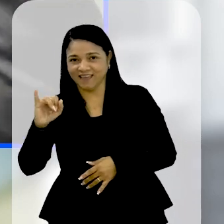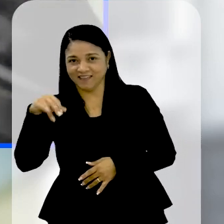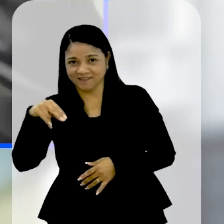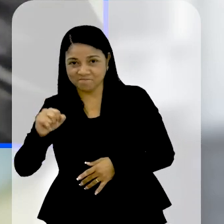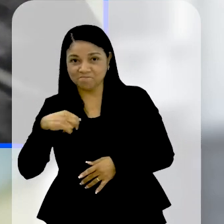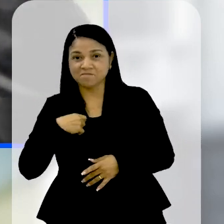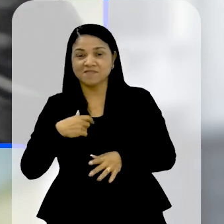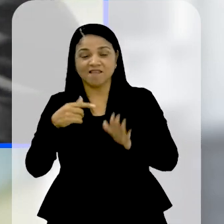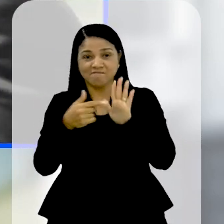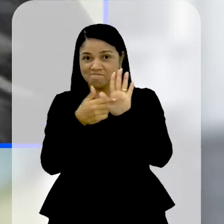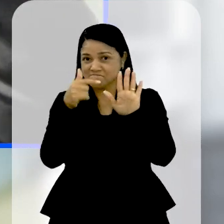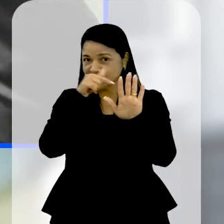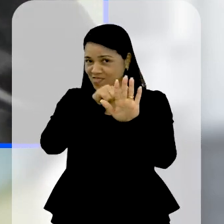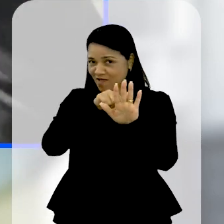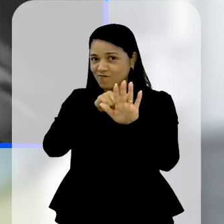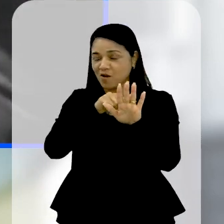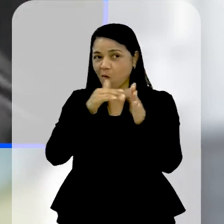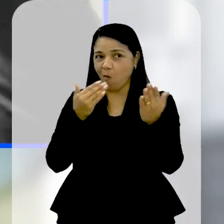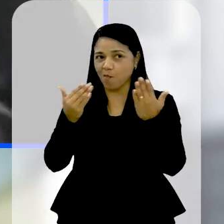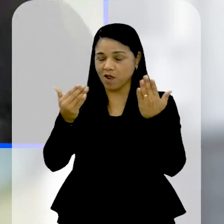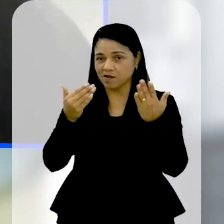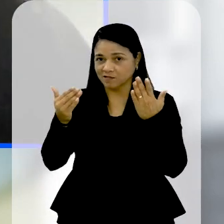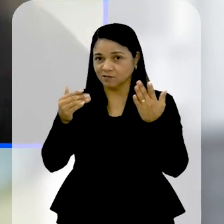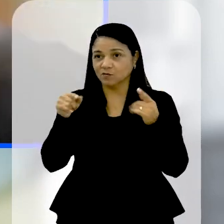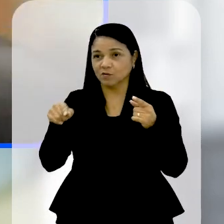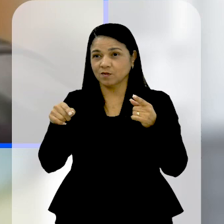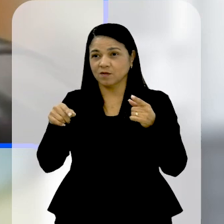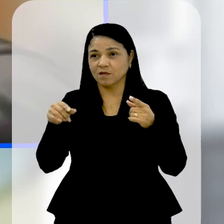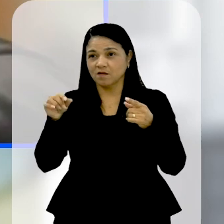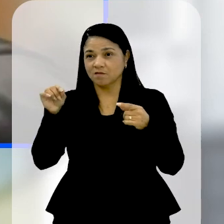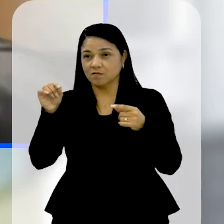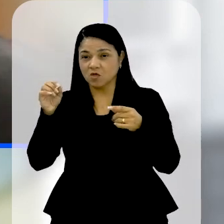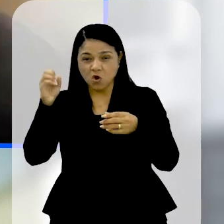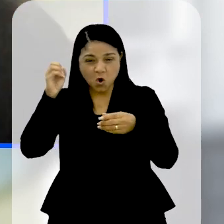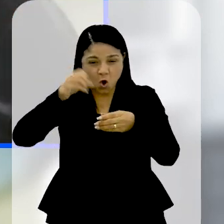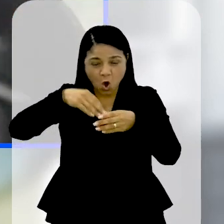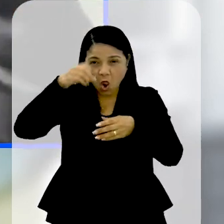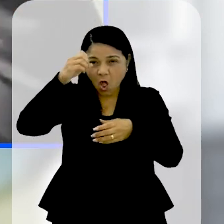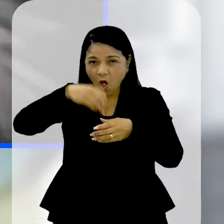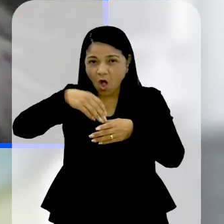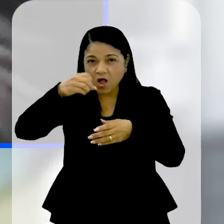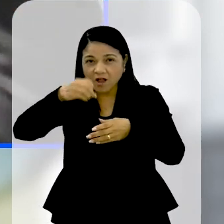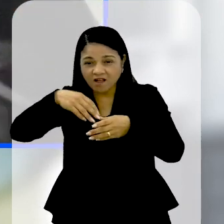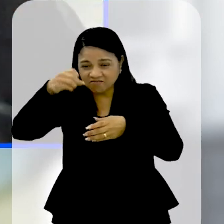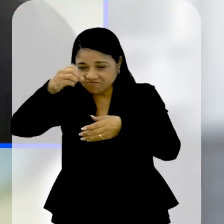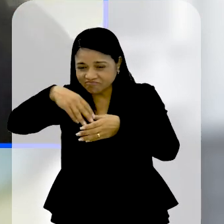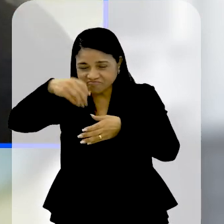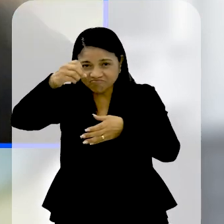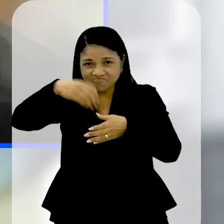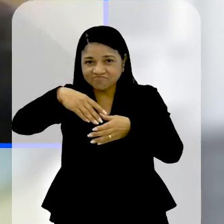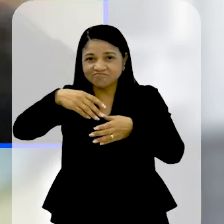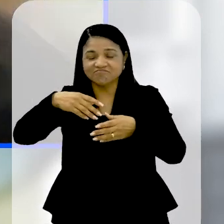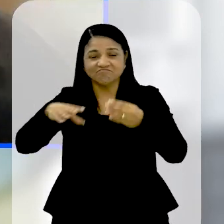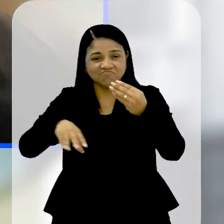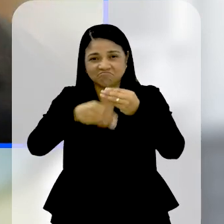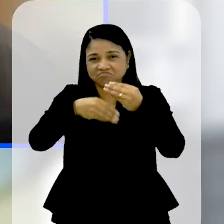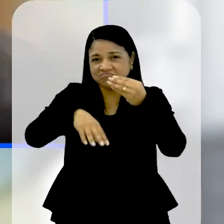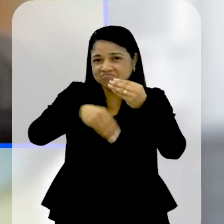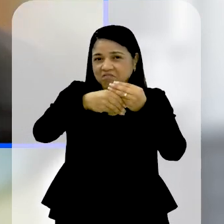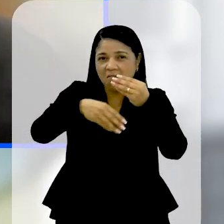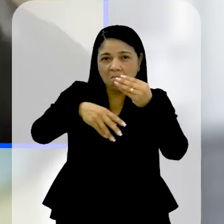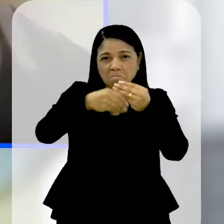dendê extremamente ultraprocessado, extremamente maléfico, colocam lá dentro. Colocam maltodextrina, colocam